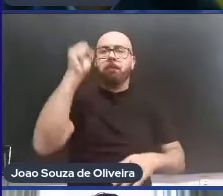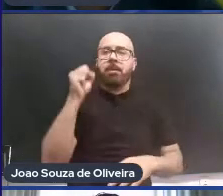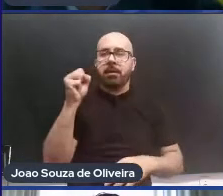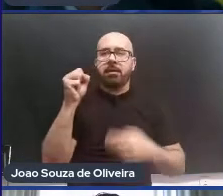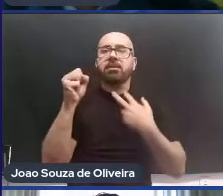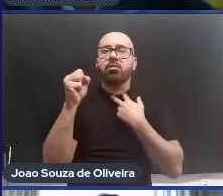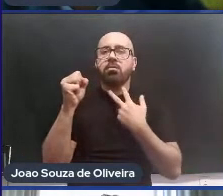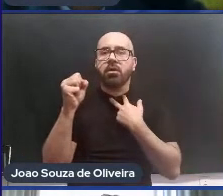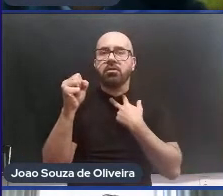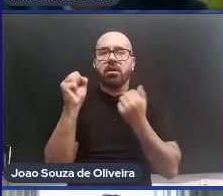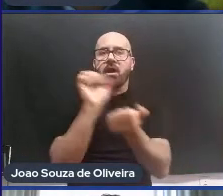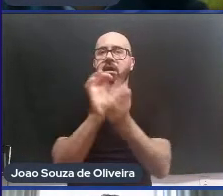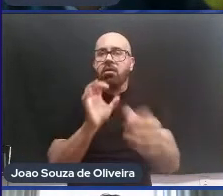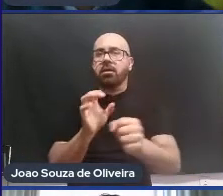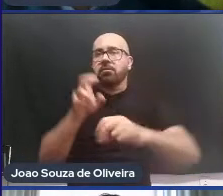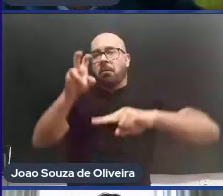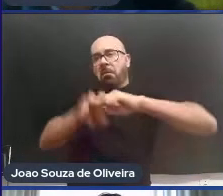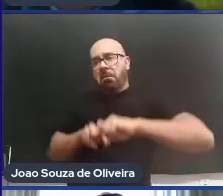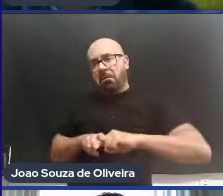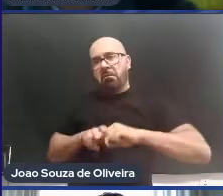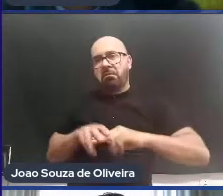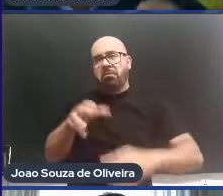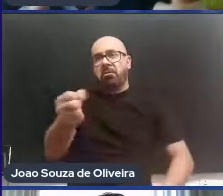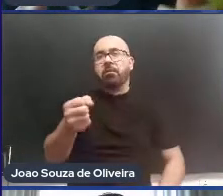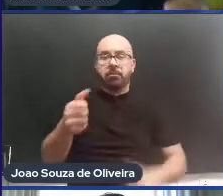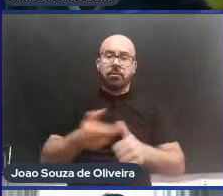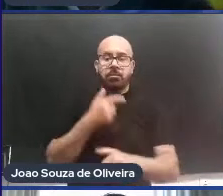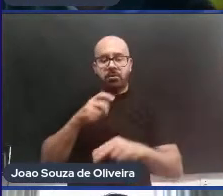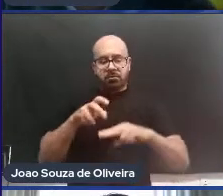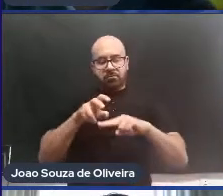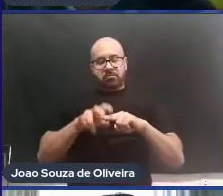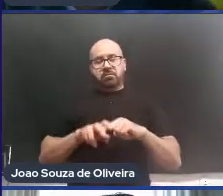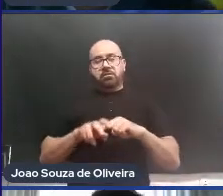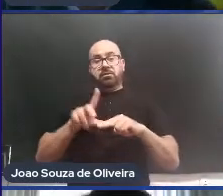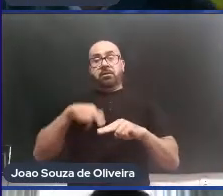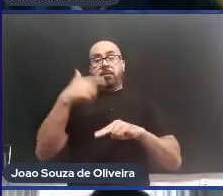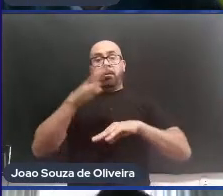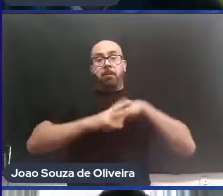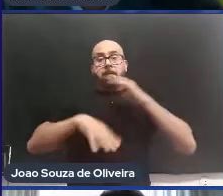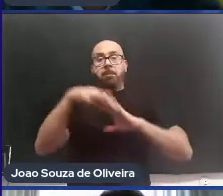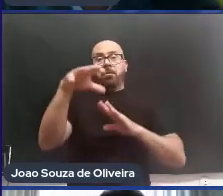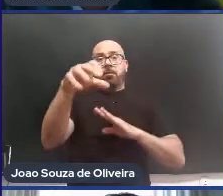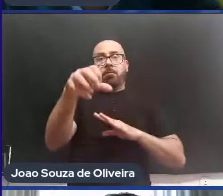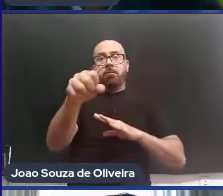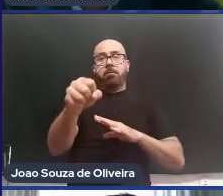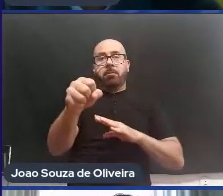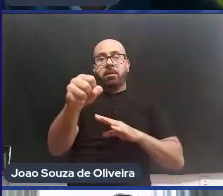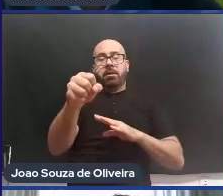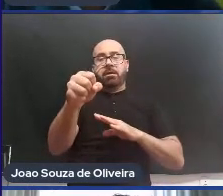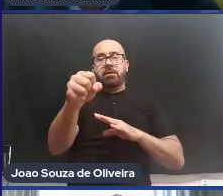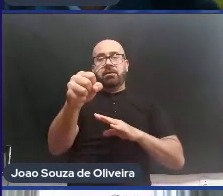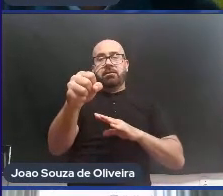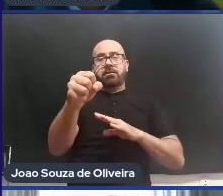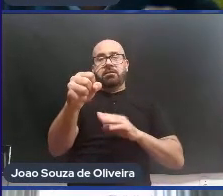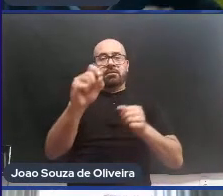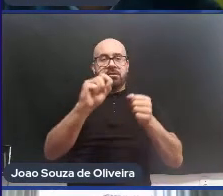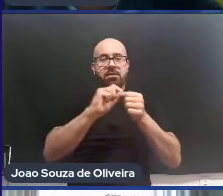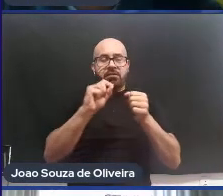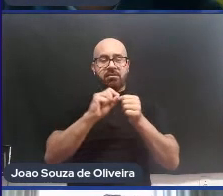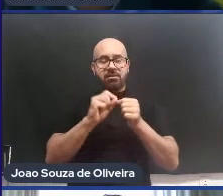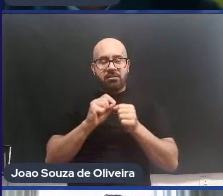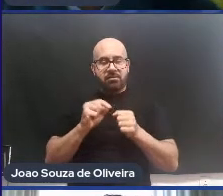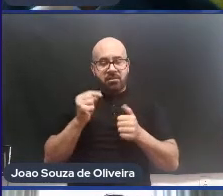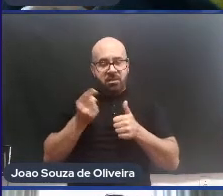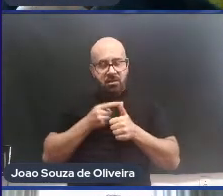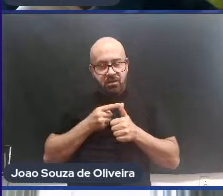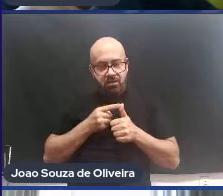ou do meu colega e depois você não tá né a gente senta e depois pega a mãozinha quando a gente faz isso a gente está trabalhando